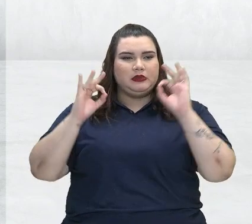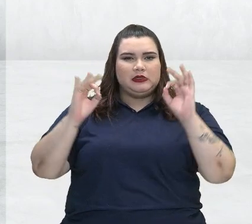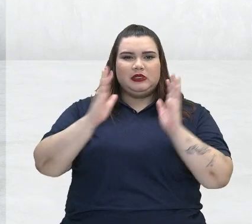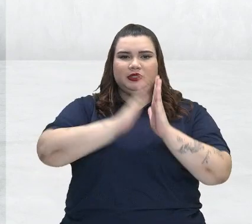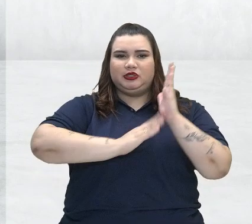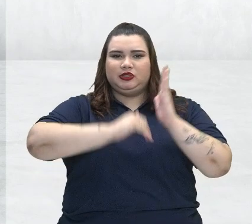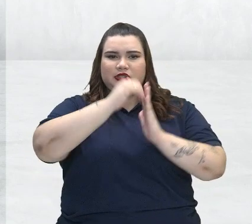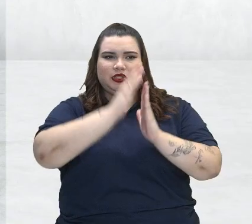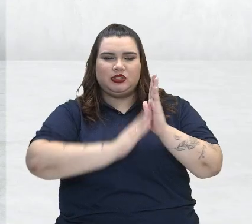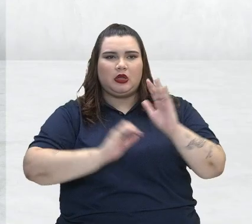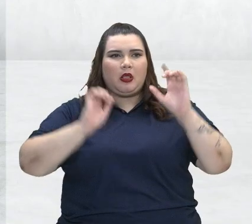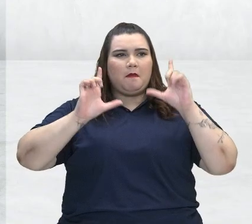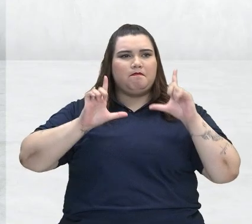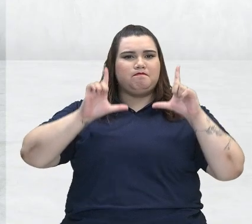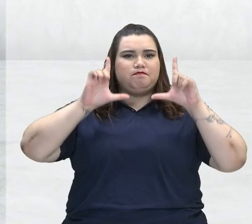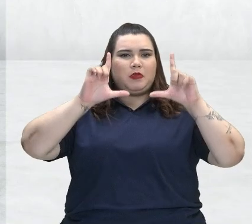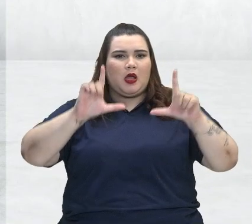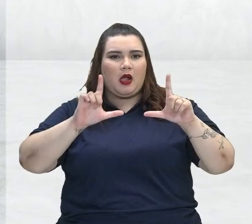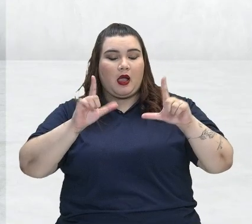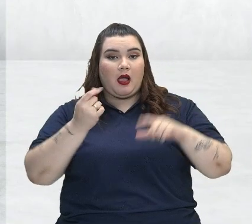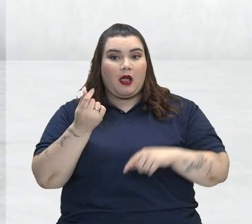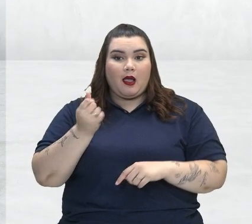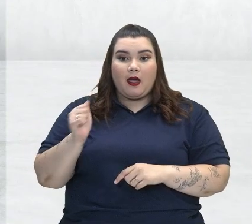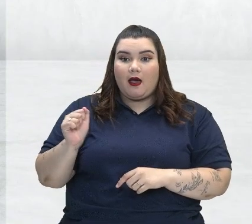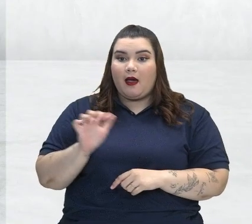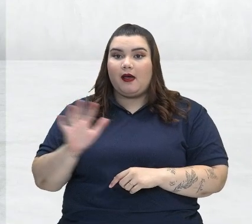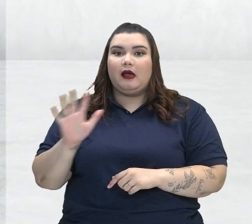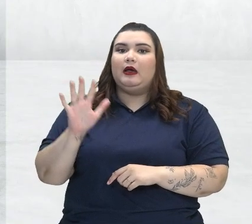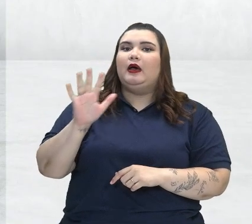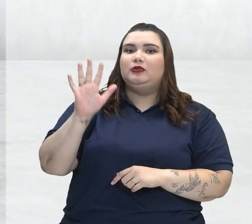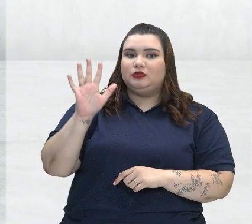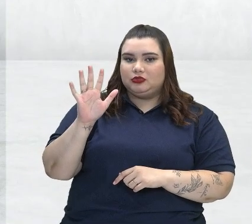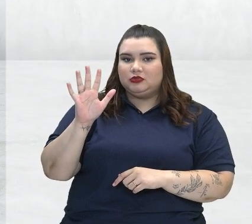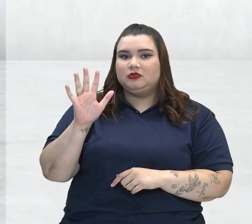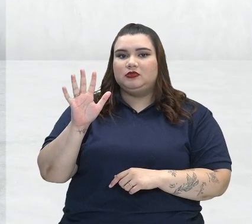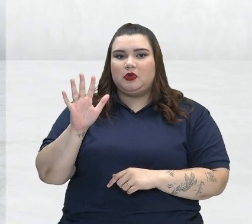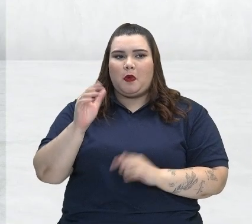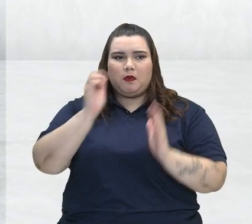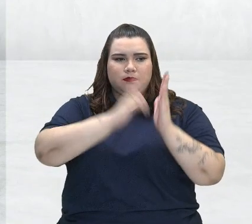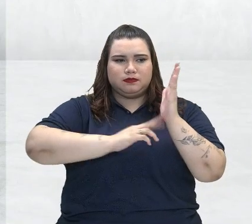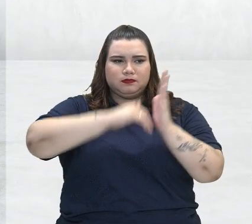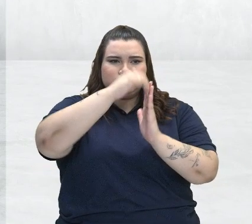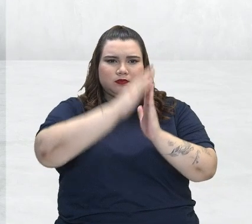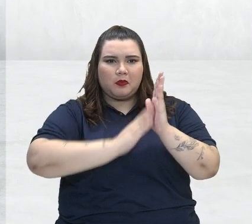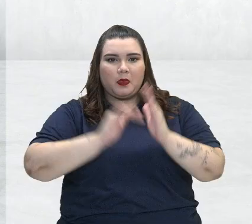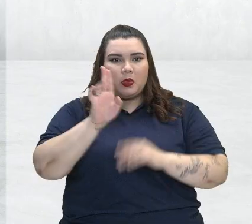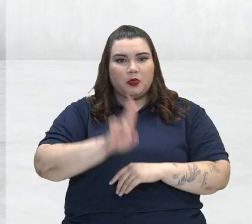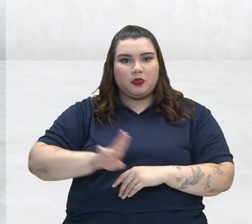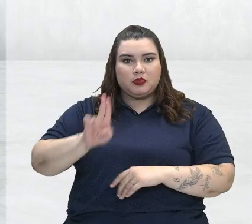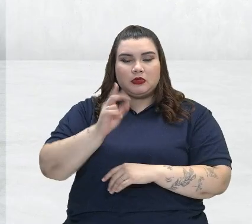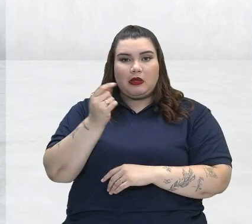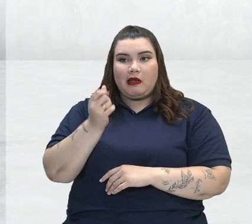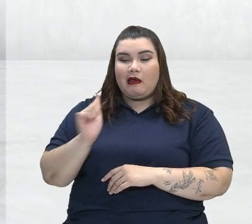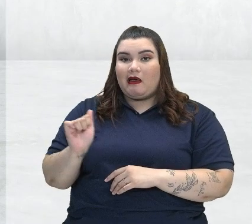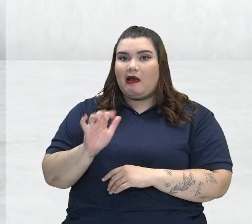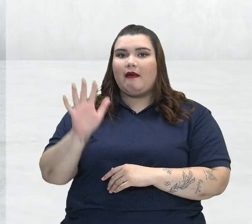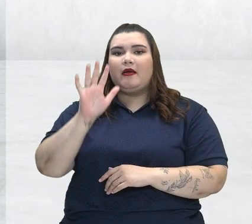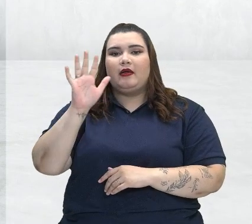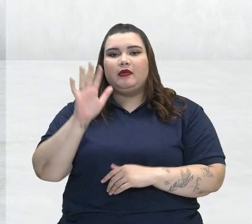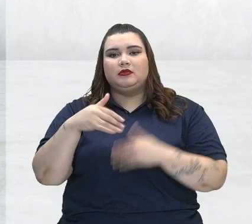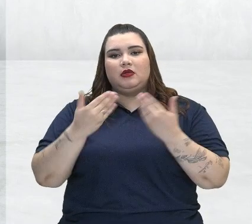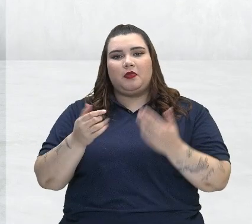tinta, a tela, né, são caras, são materiais caros, o pincel para ser utilizado. Então, a arte